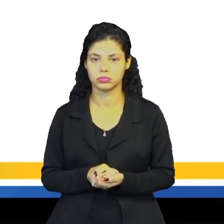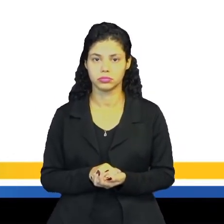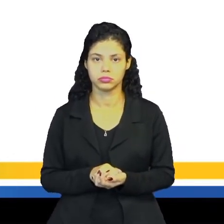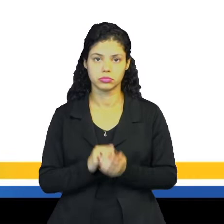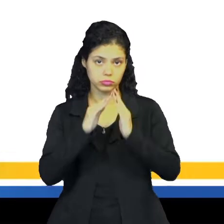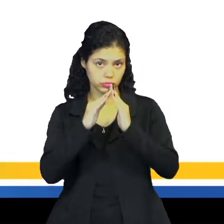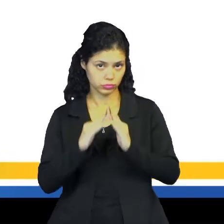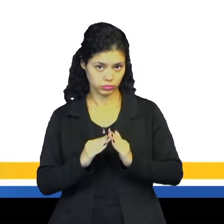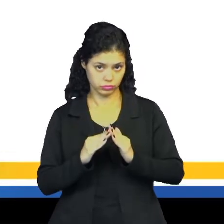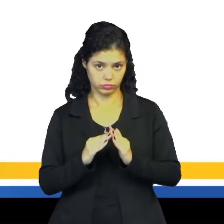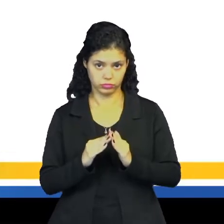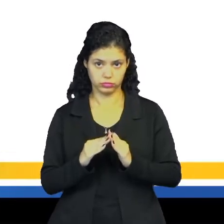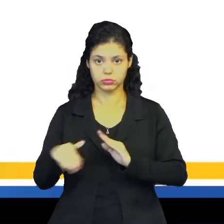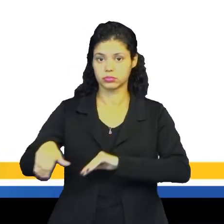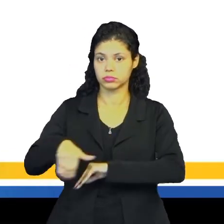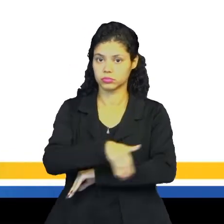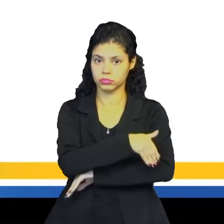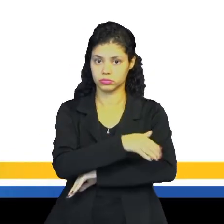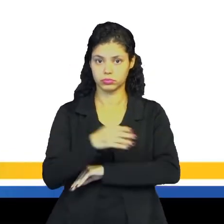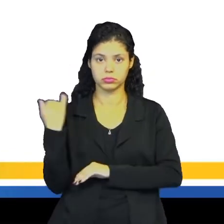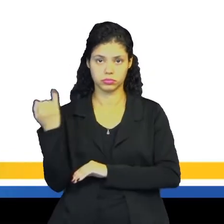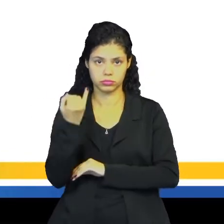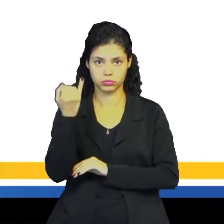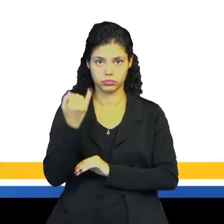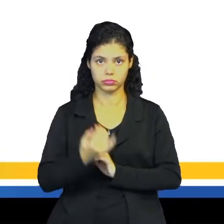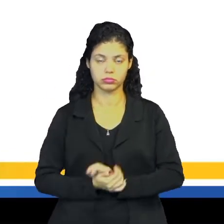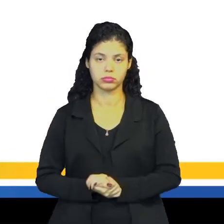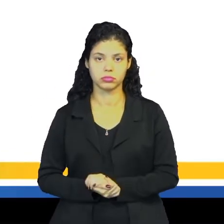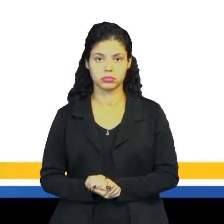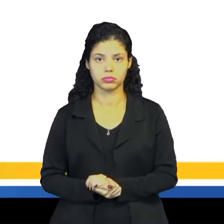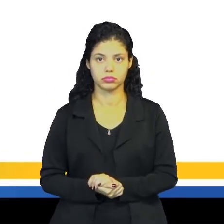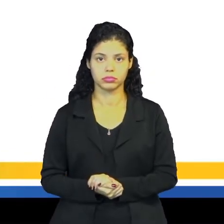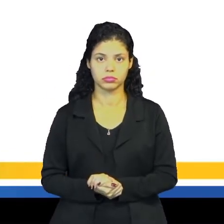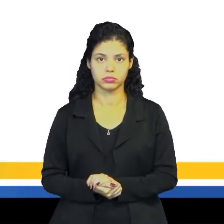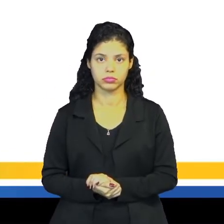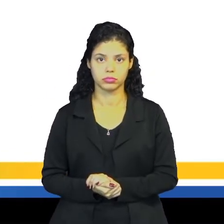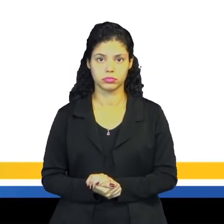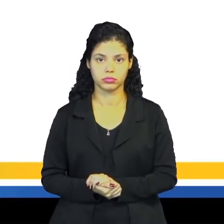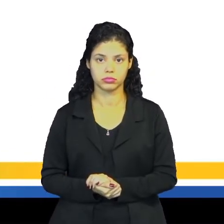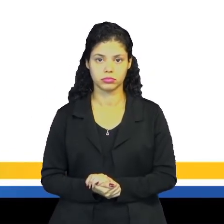Eu moro na rua principal, ok?